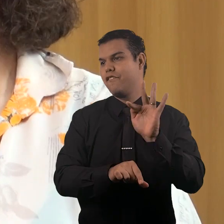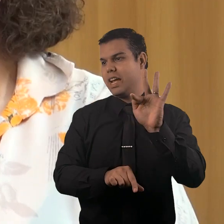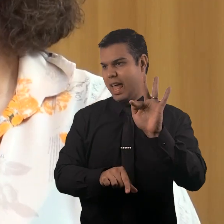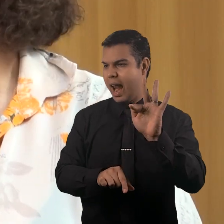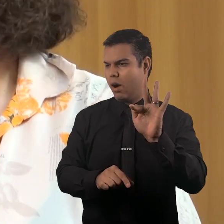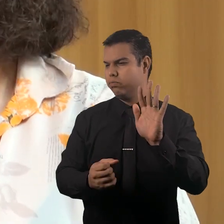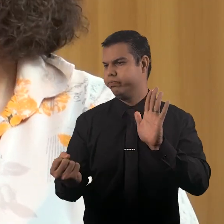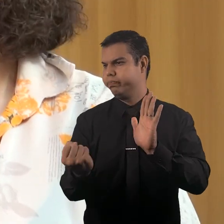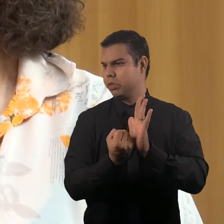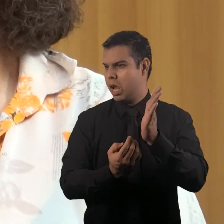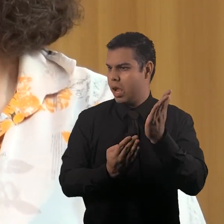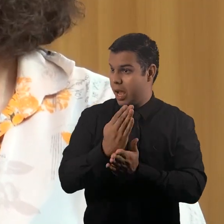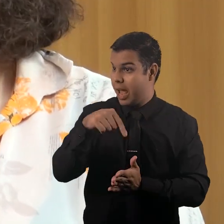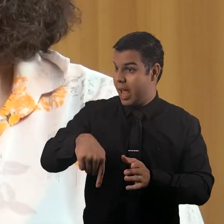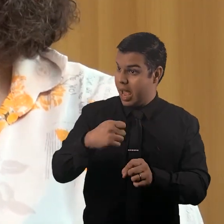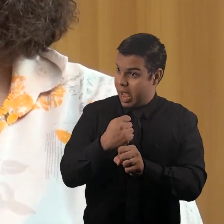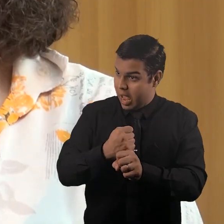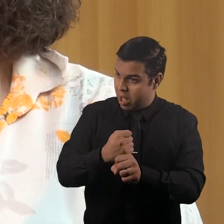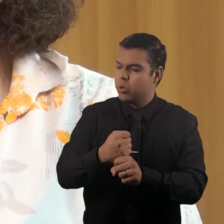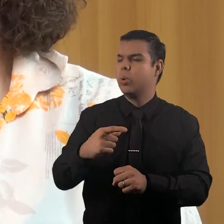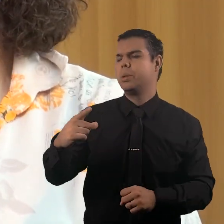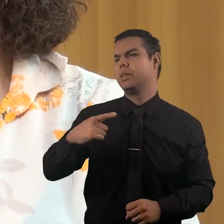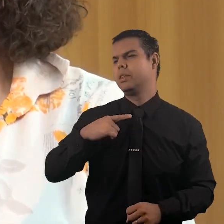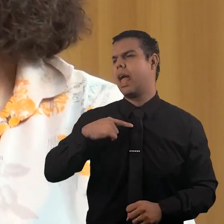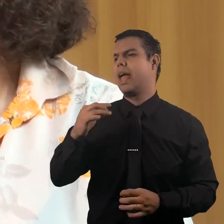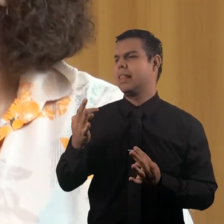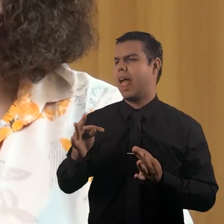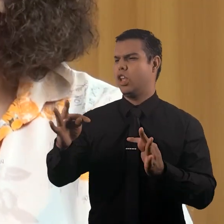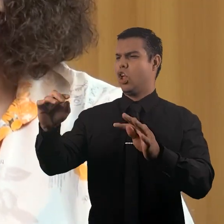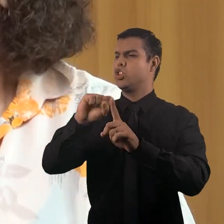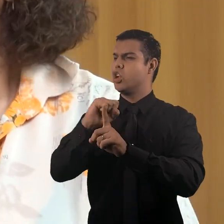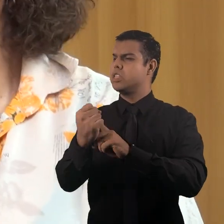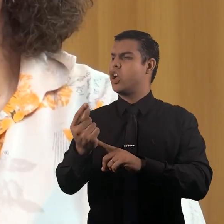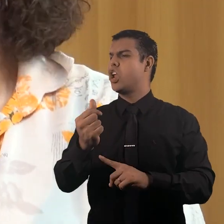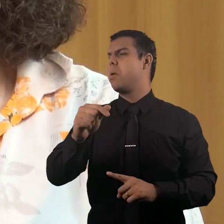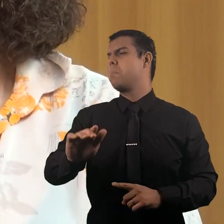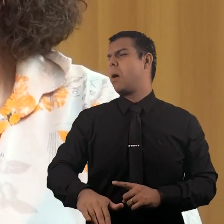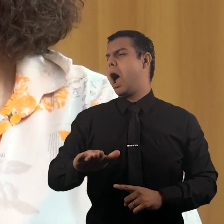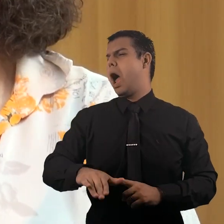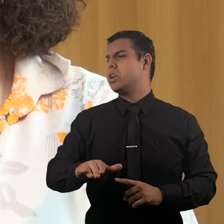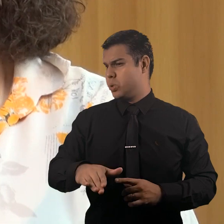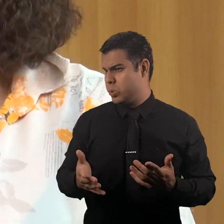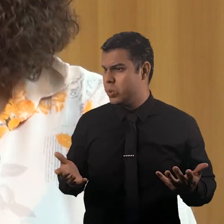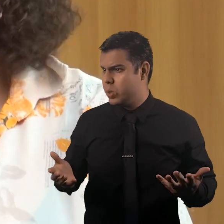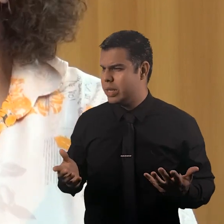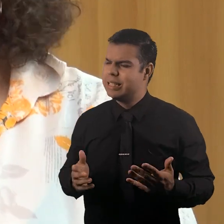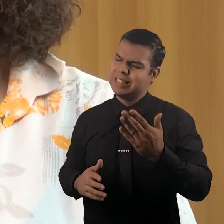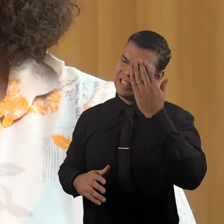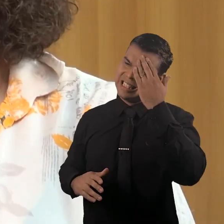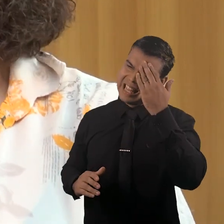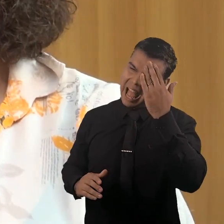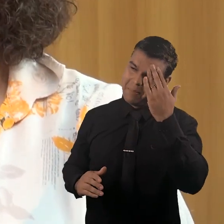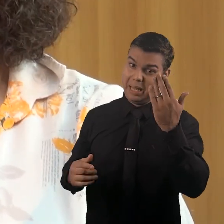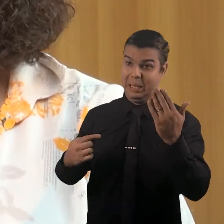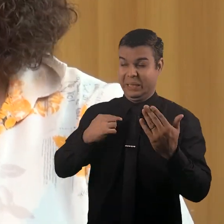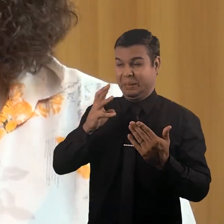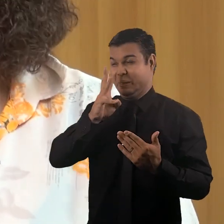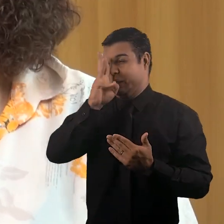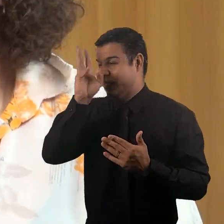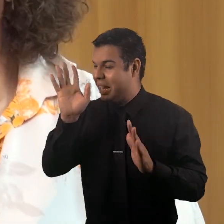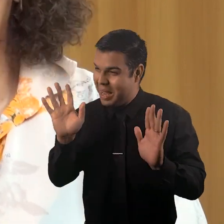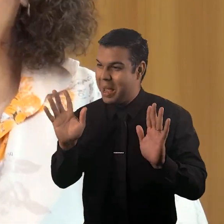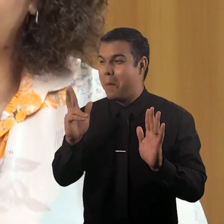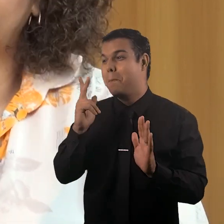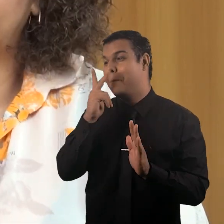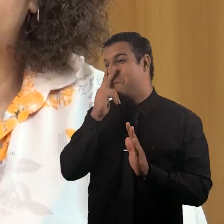federal sancionada esse ano e que é uma tecnologia social de baixíssimo custo, que é praticamente, assim, a grosso modo falando, de maneira bem